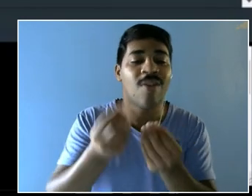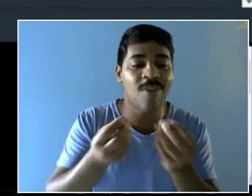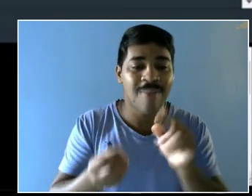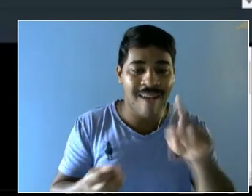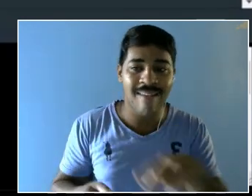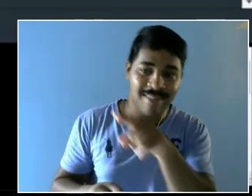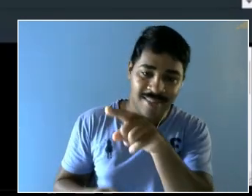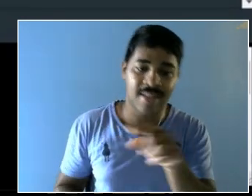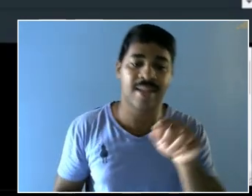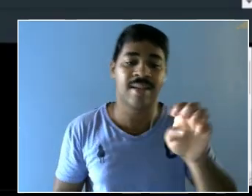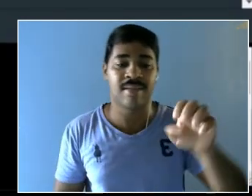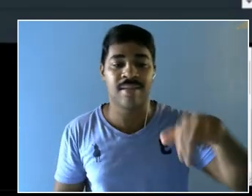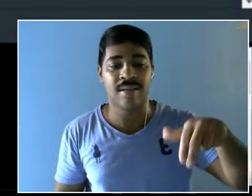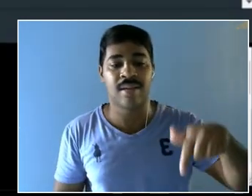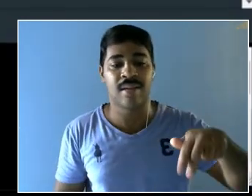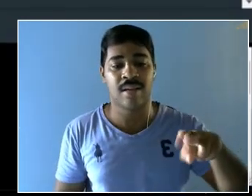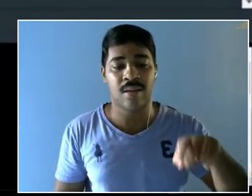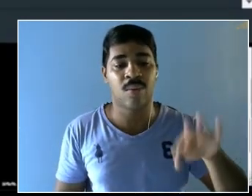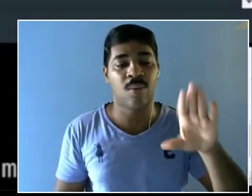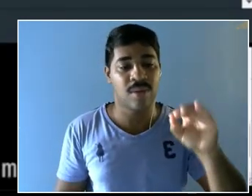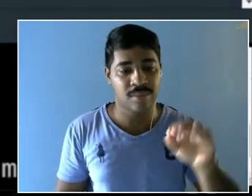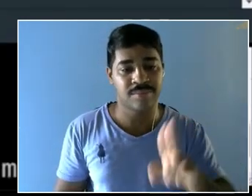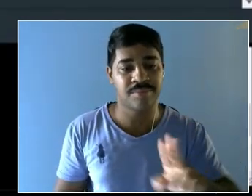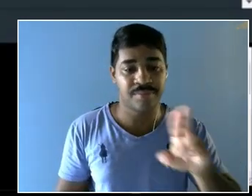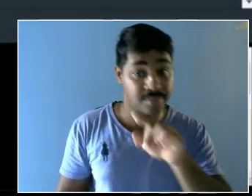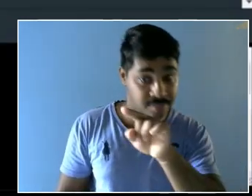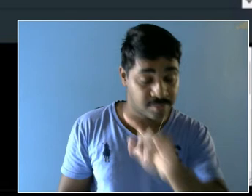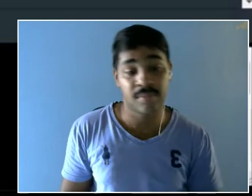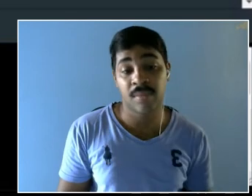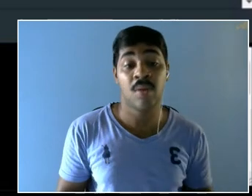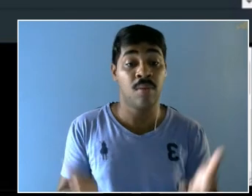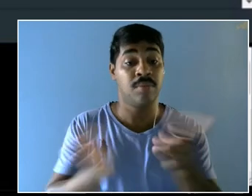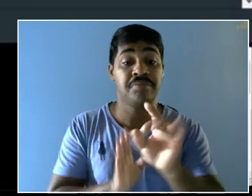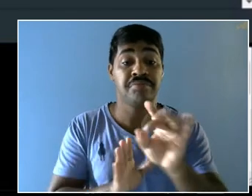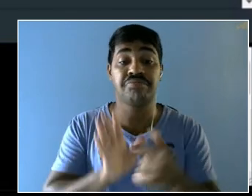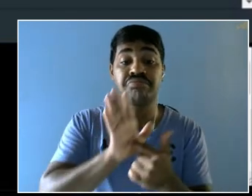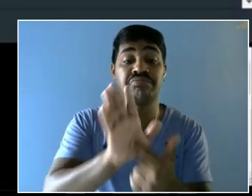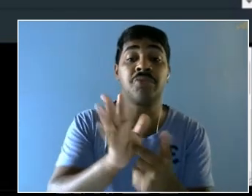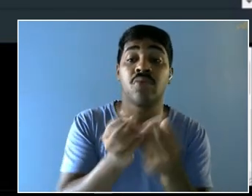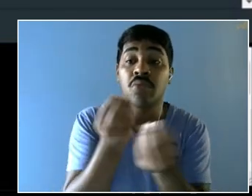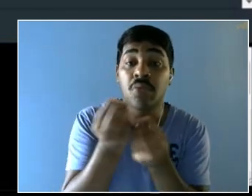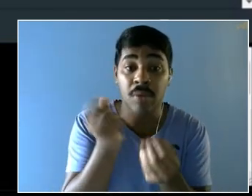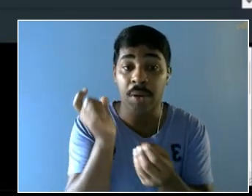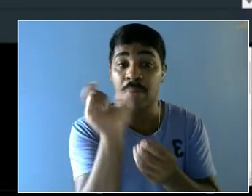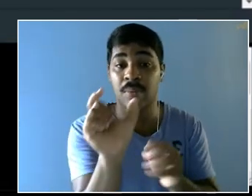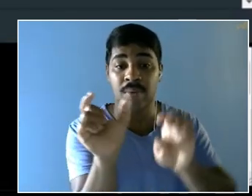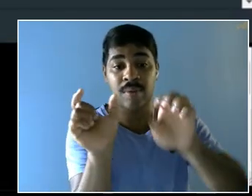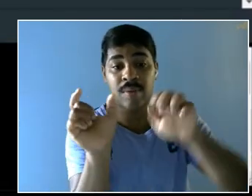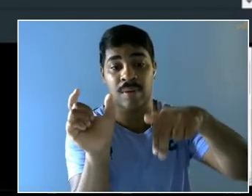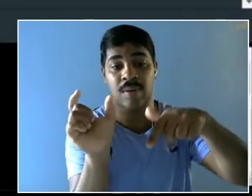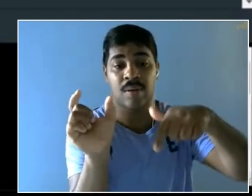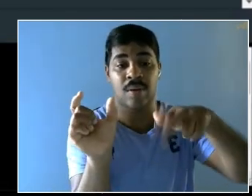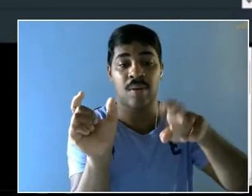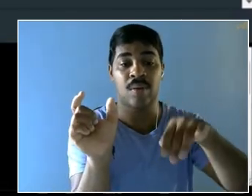de vezes, como por exemplo aqui 10 vezes. Né? Então aqui eu só estou demonstrando como é que utiliza enquanto. A gente só aprendeu o básico